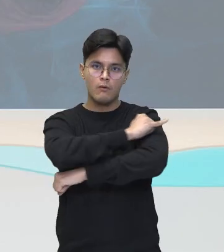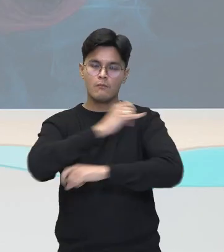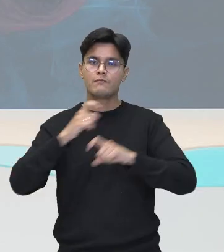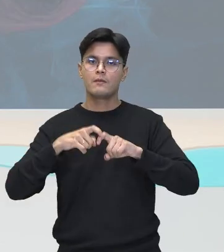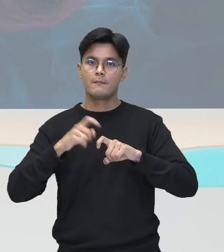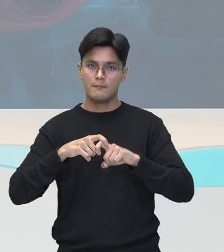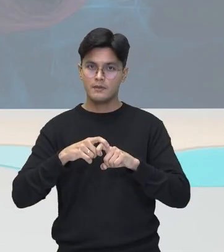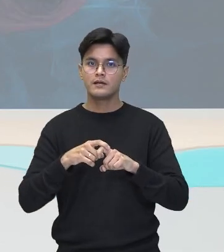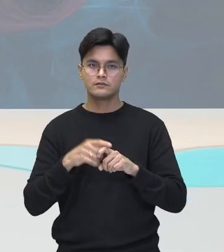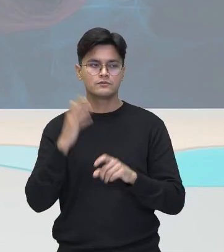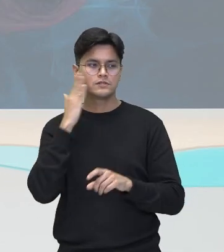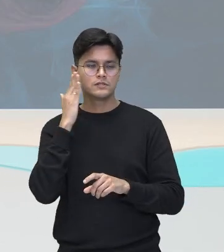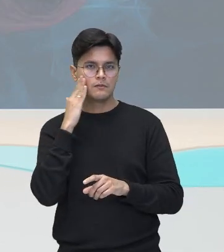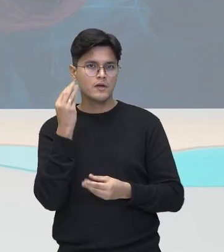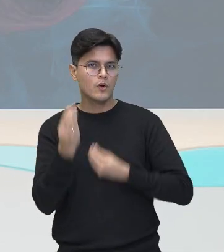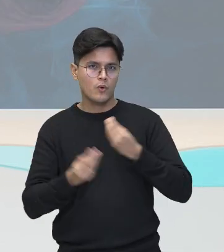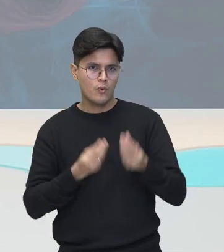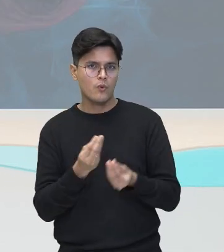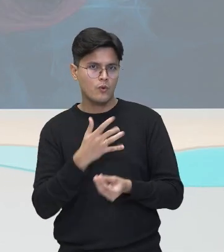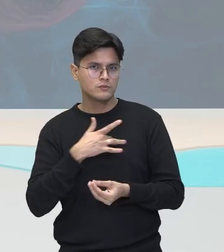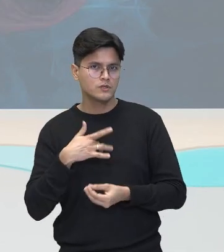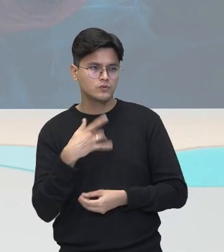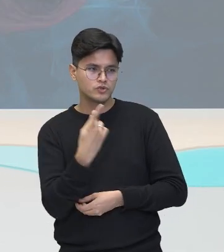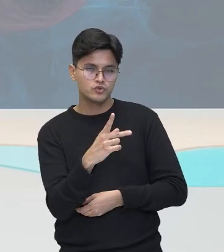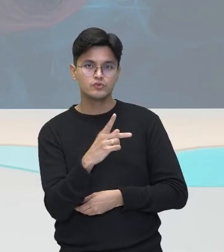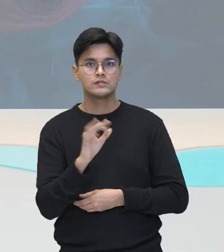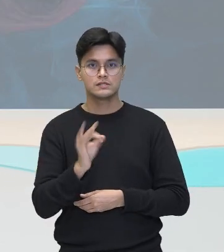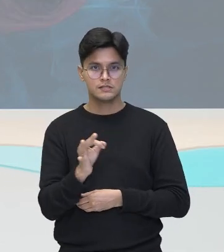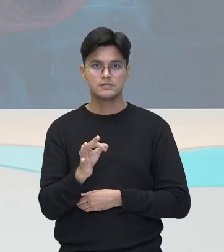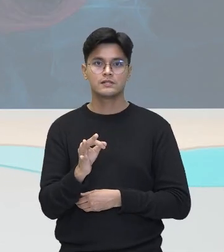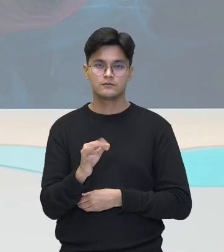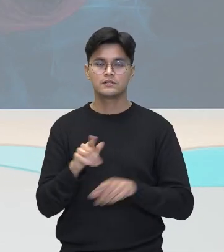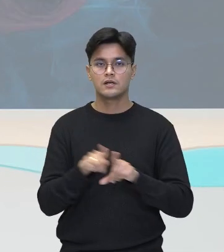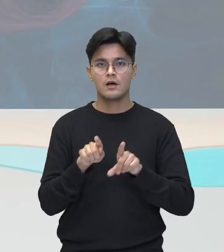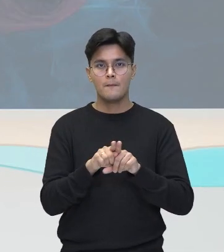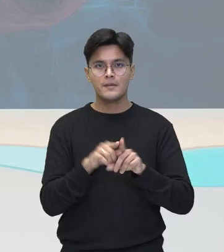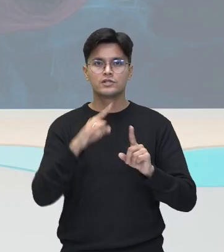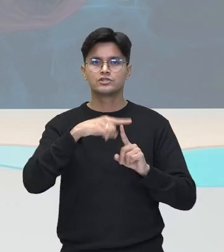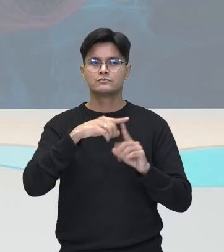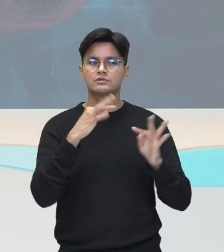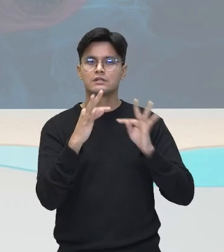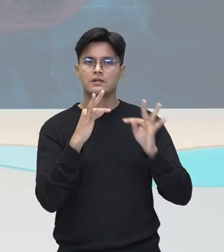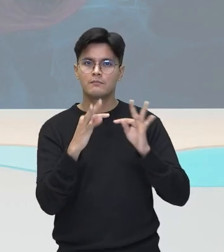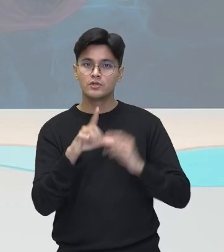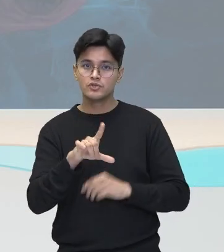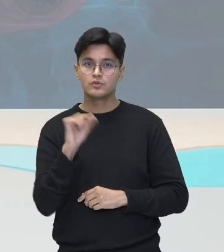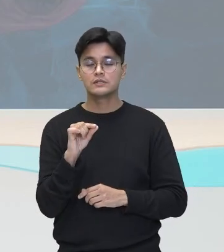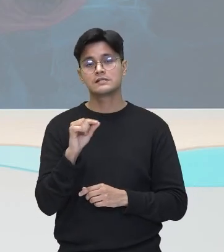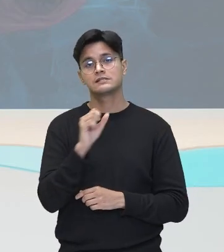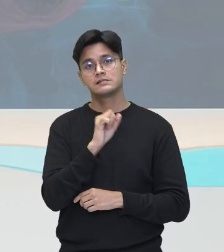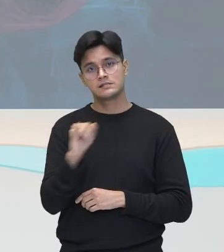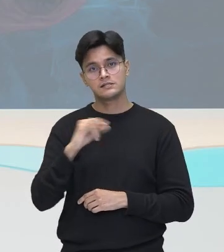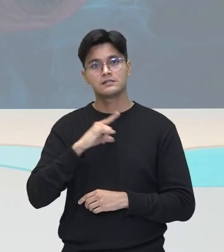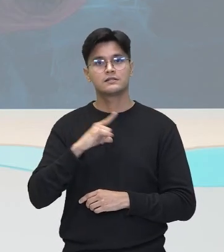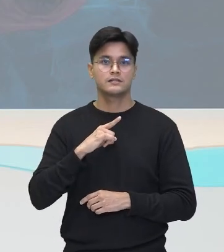que seria melhor para você. Inclusive se tiver já com um problema de depressão, né?